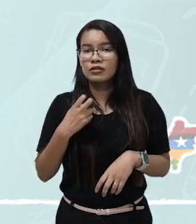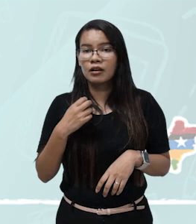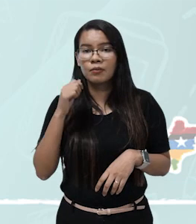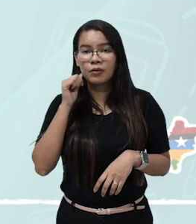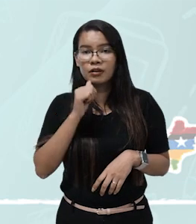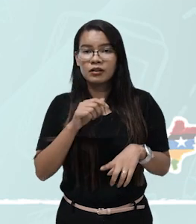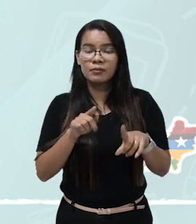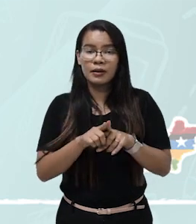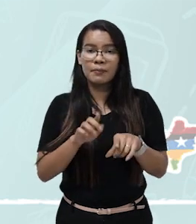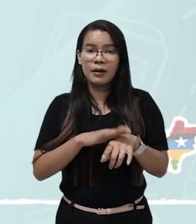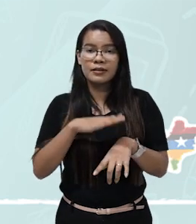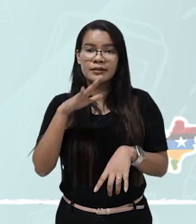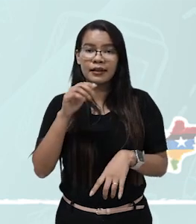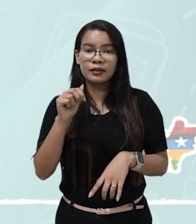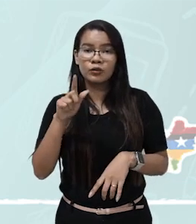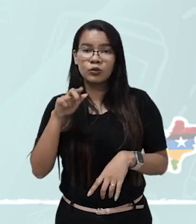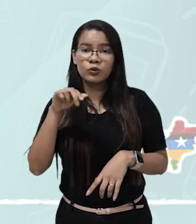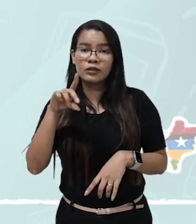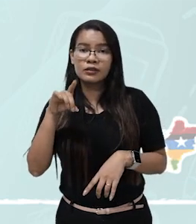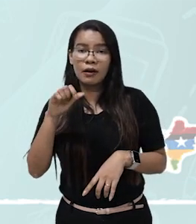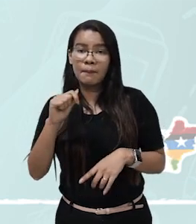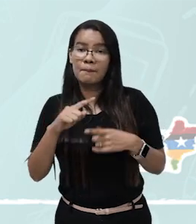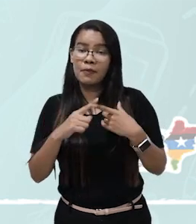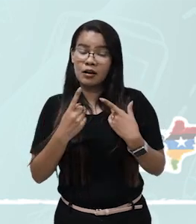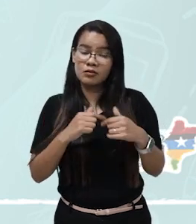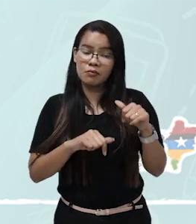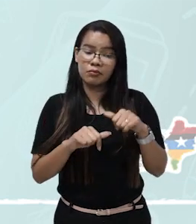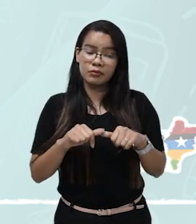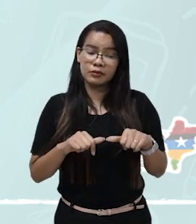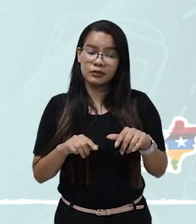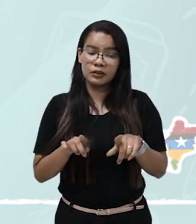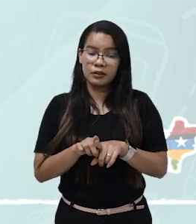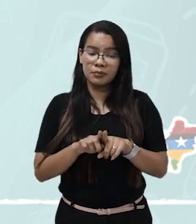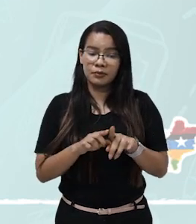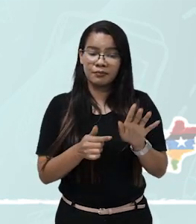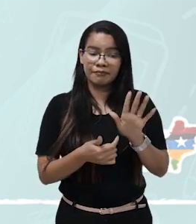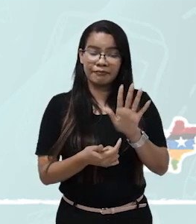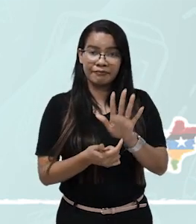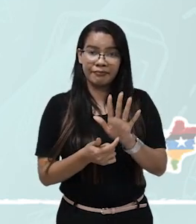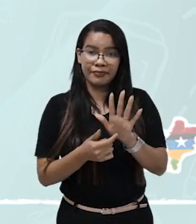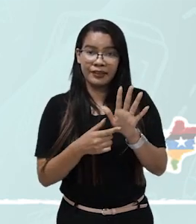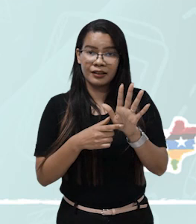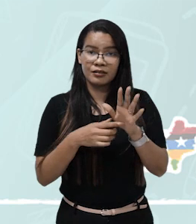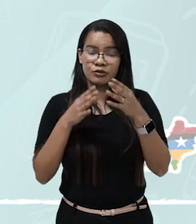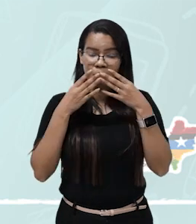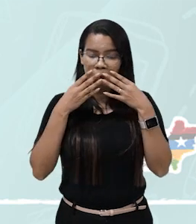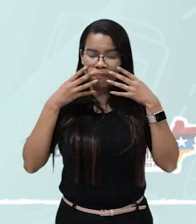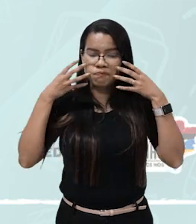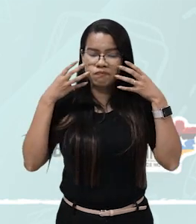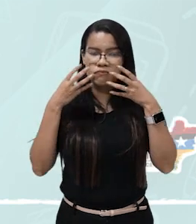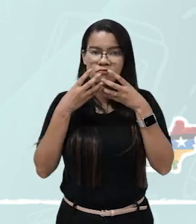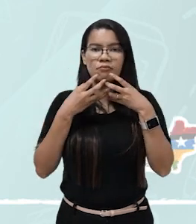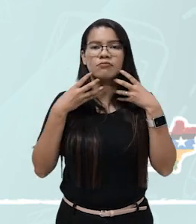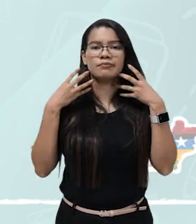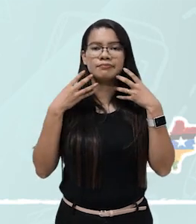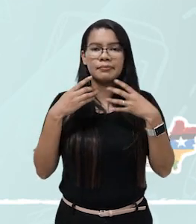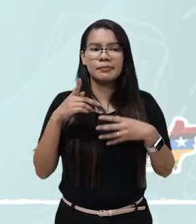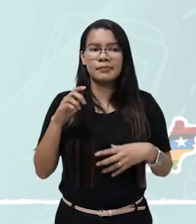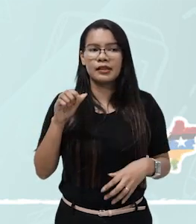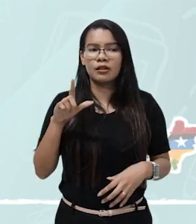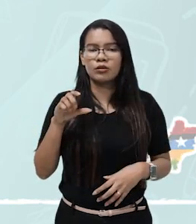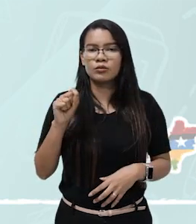causa um certo engrossamento na voz do homem, né? Surgimento de pelos, mostrei para vocês no slide anterior, a mulher lá